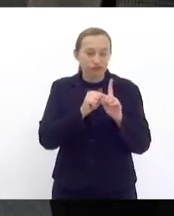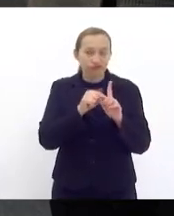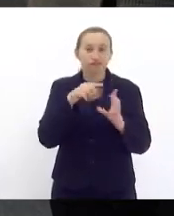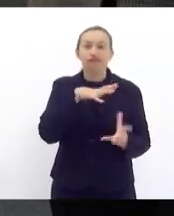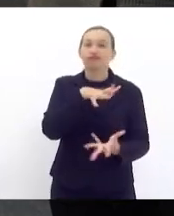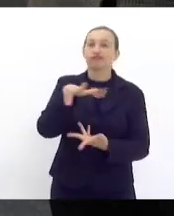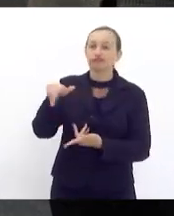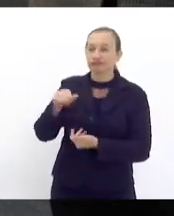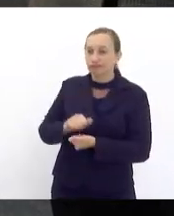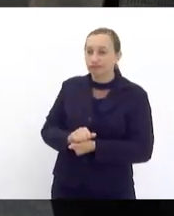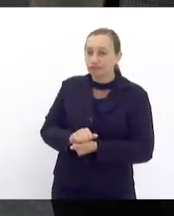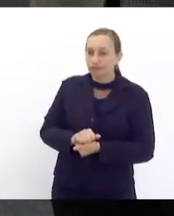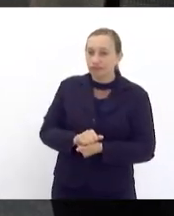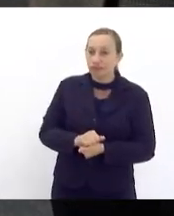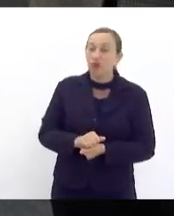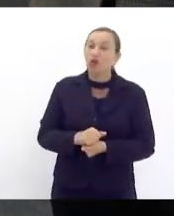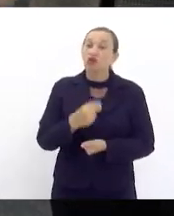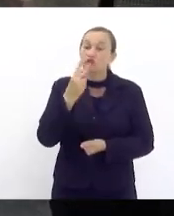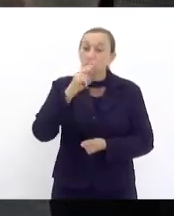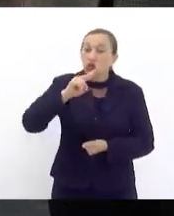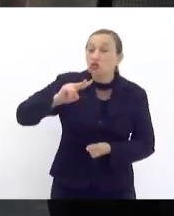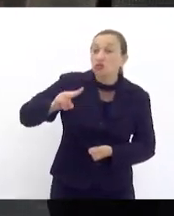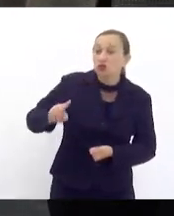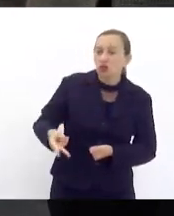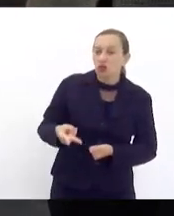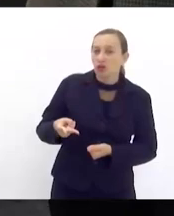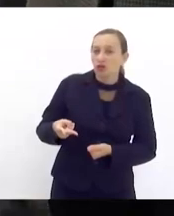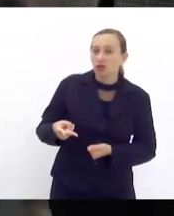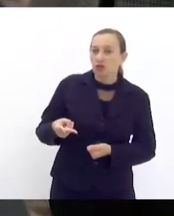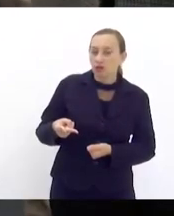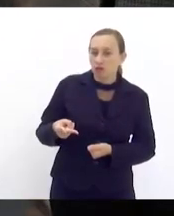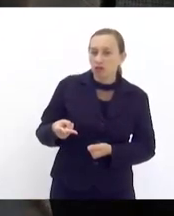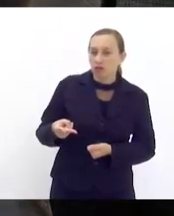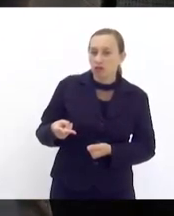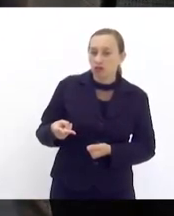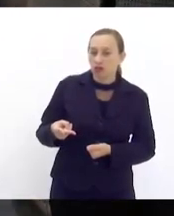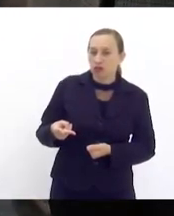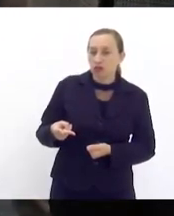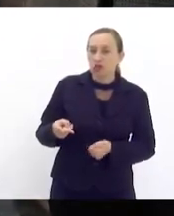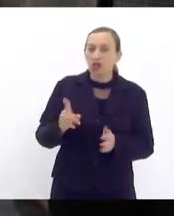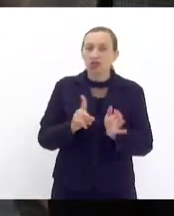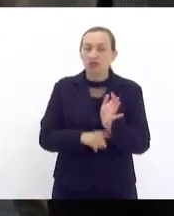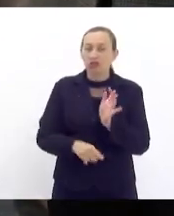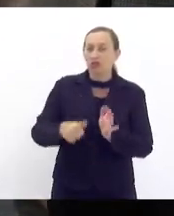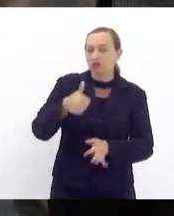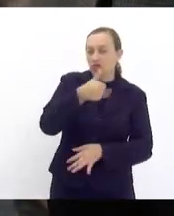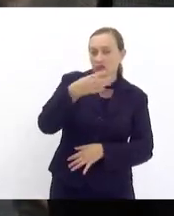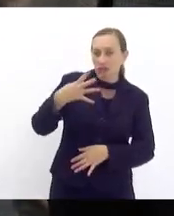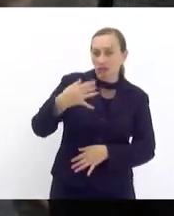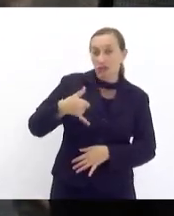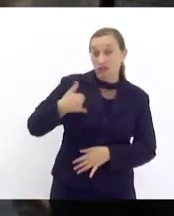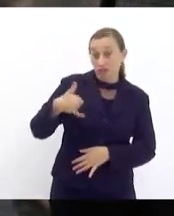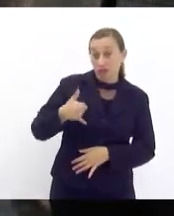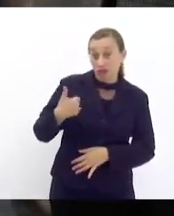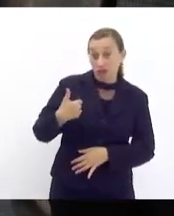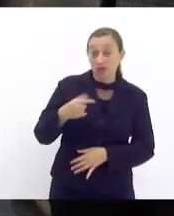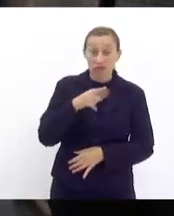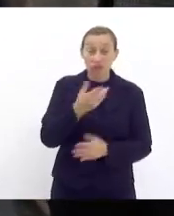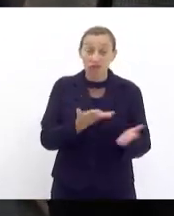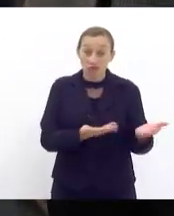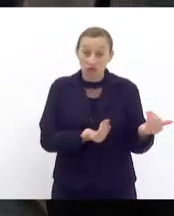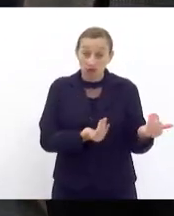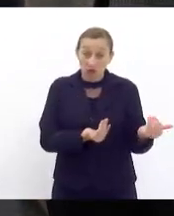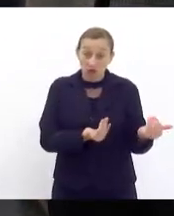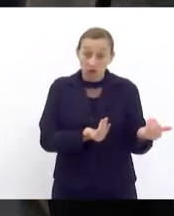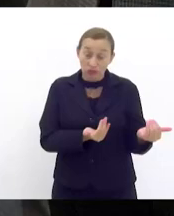mundo sendo que 2 milhões desse universo tem menos de 14 anos essas jovens